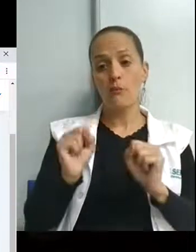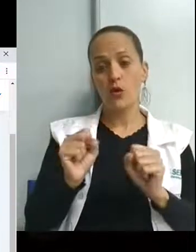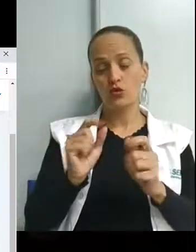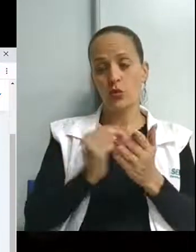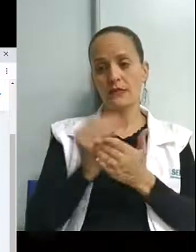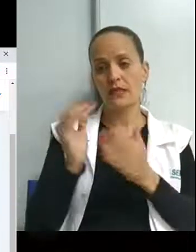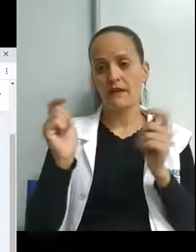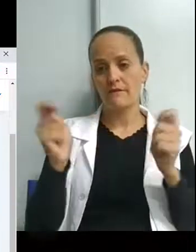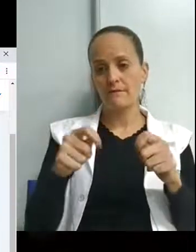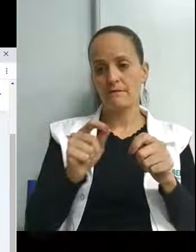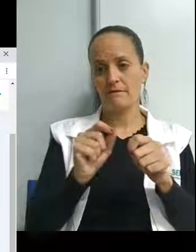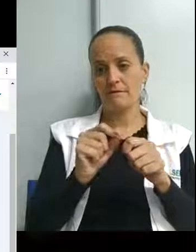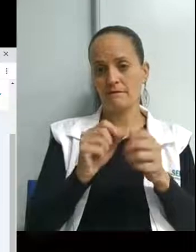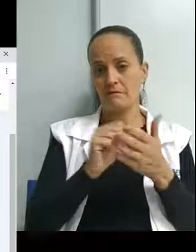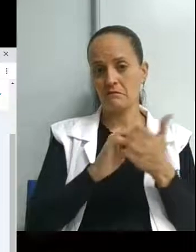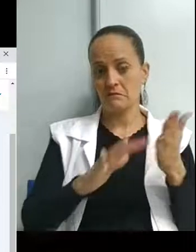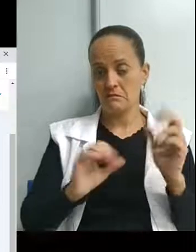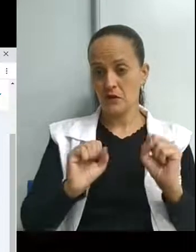atividade?